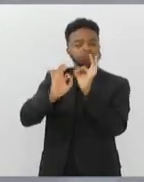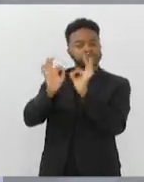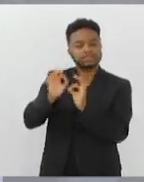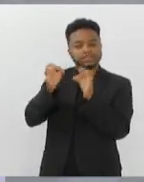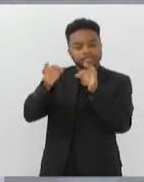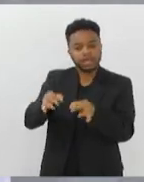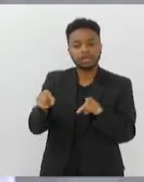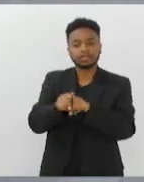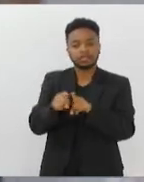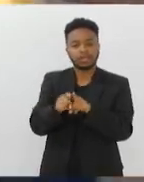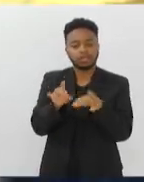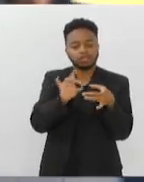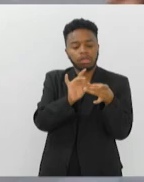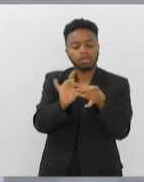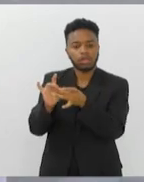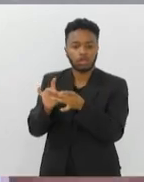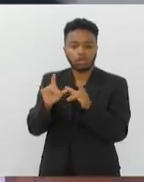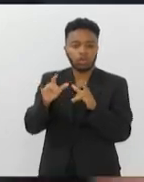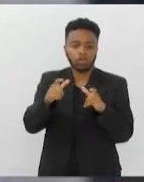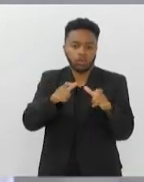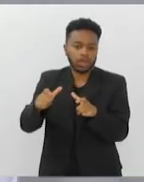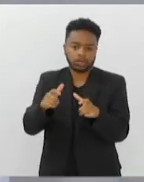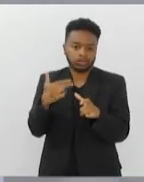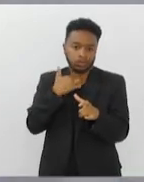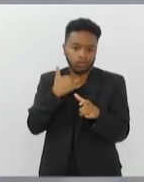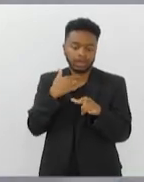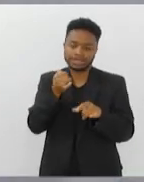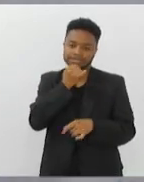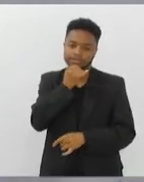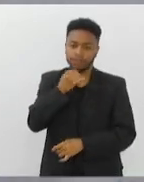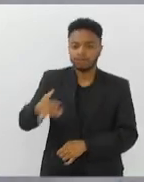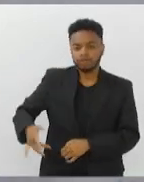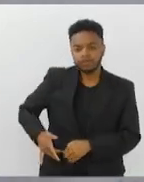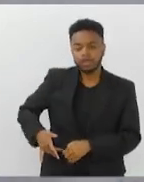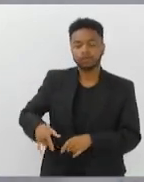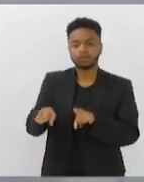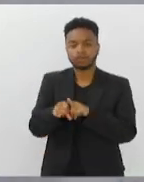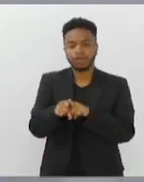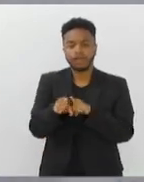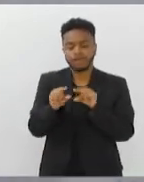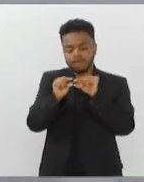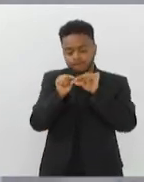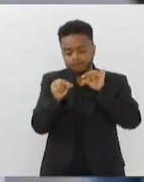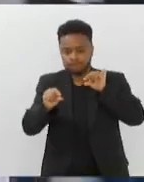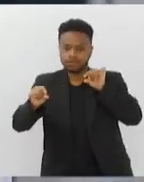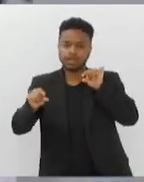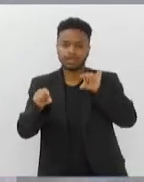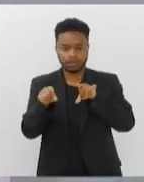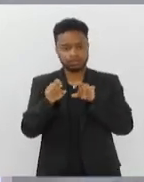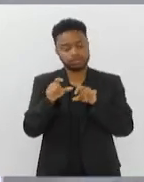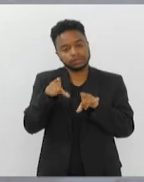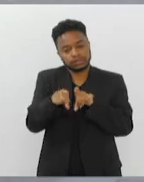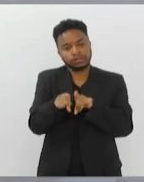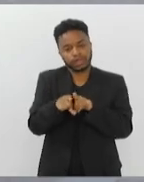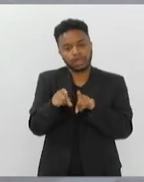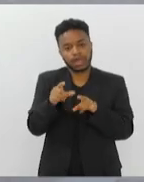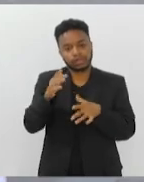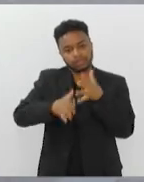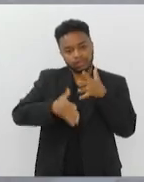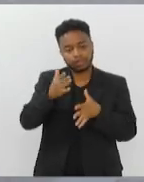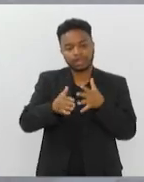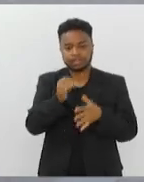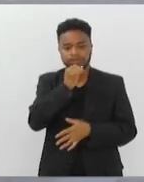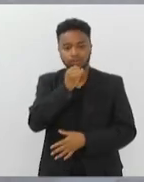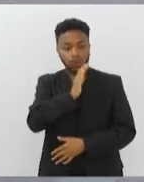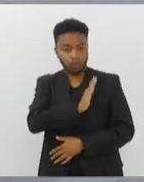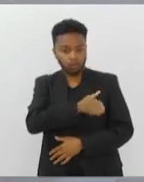locais que não deveria, por exemplo, no fígado, dentro das artérias, né? Que acabou ocluindo artérias importantes, como a do coração,